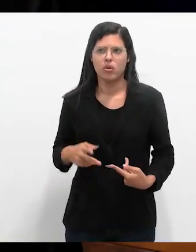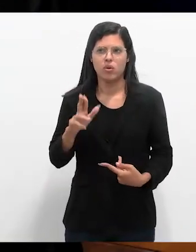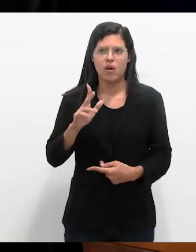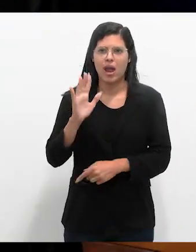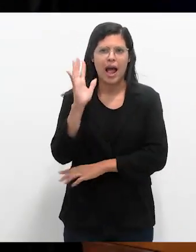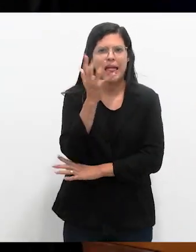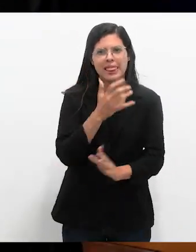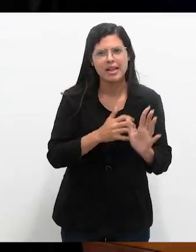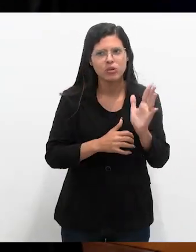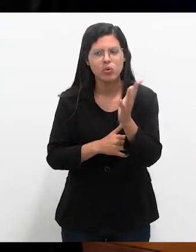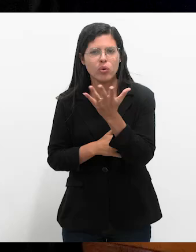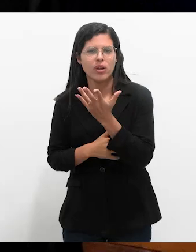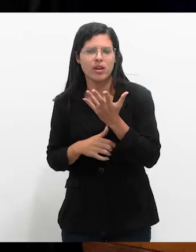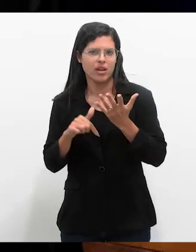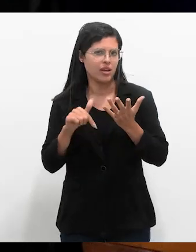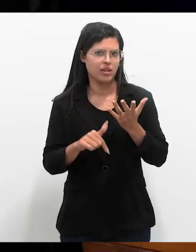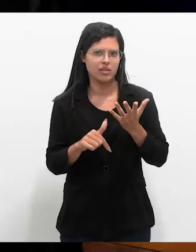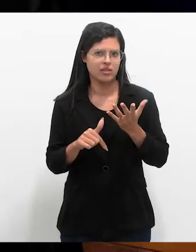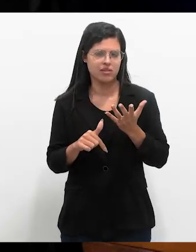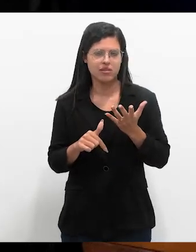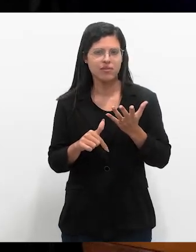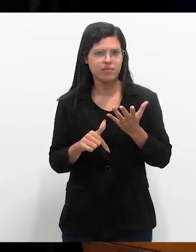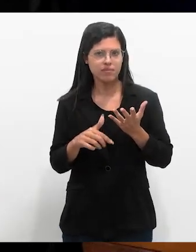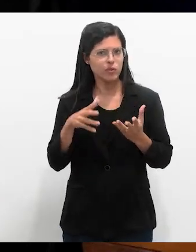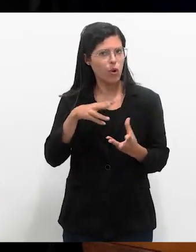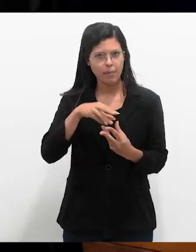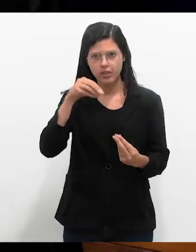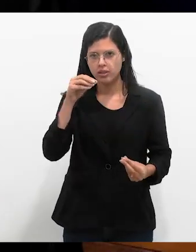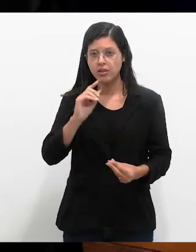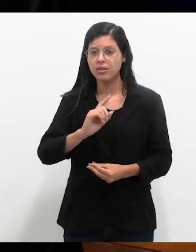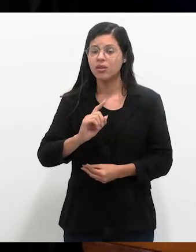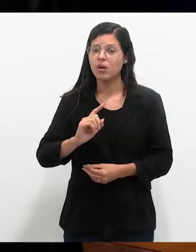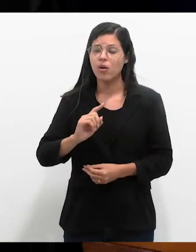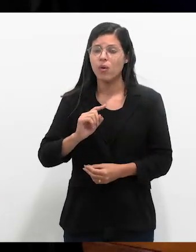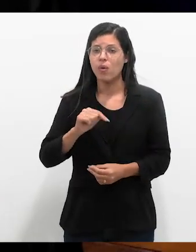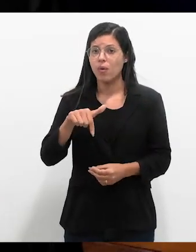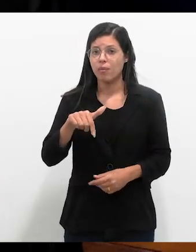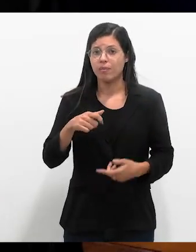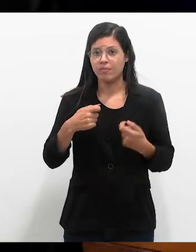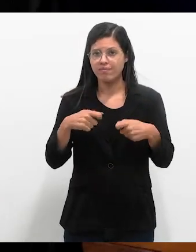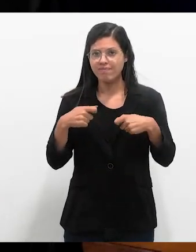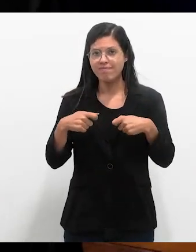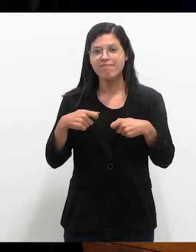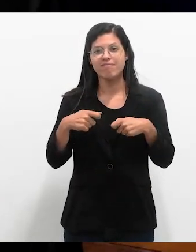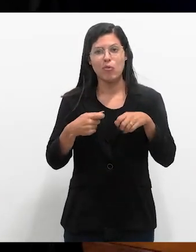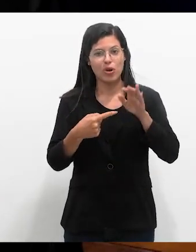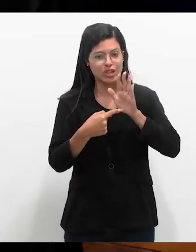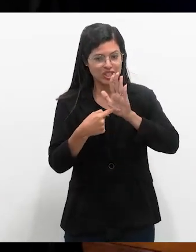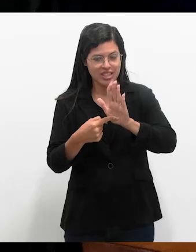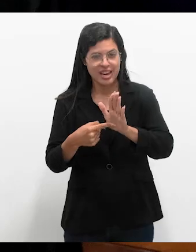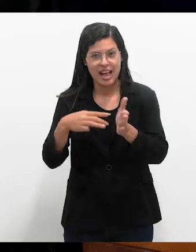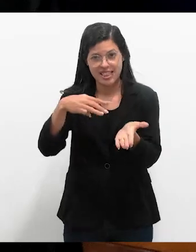natureza em si, não o místico e não o abstrato. Então trazer isso para uma